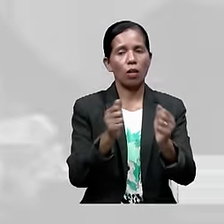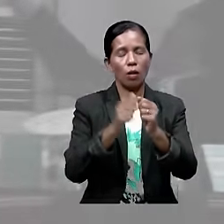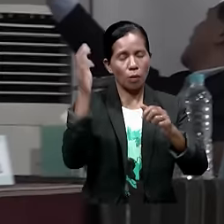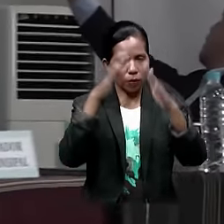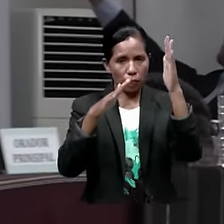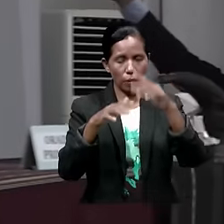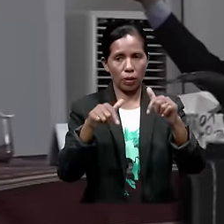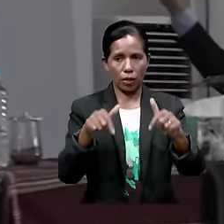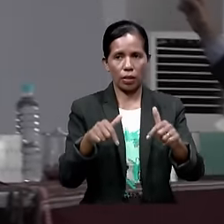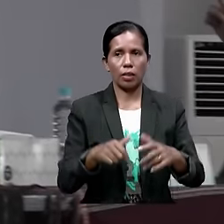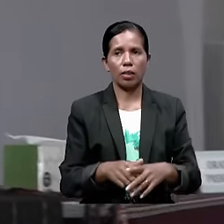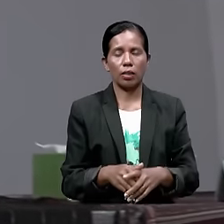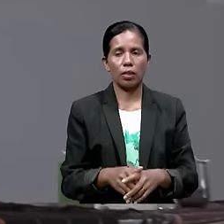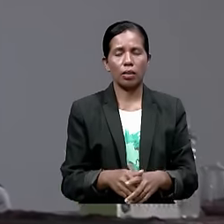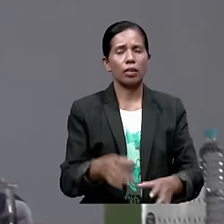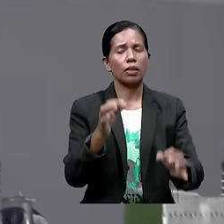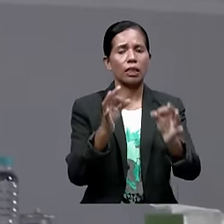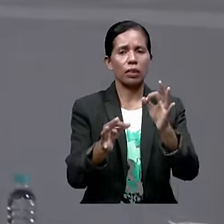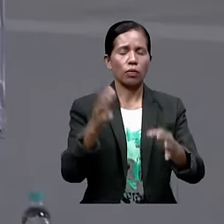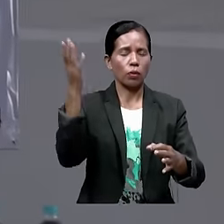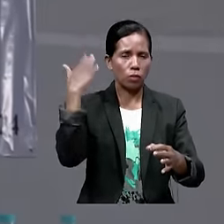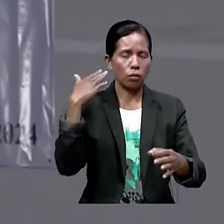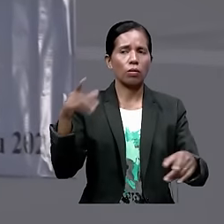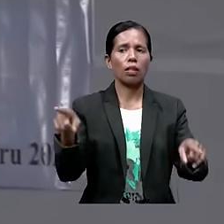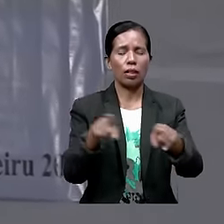maka se ulu nune